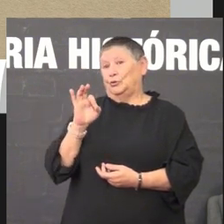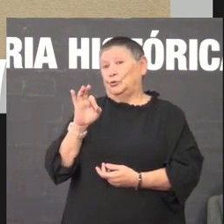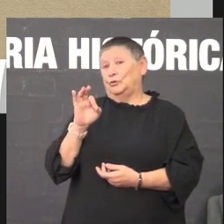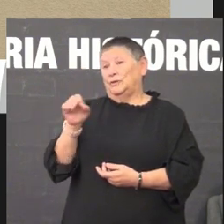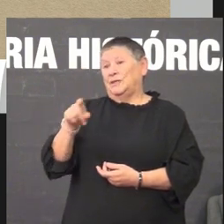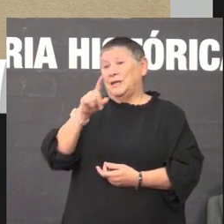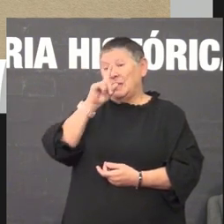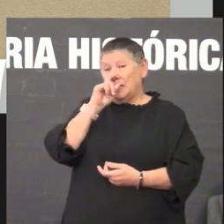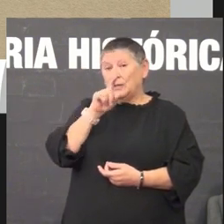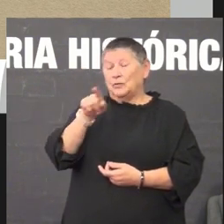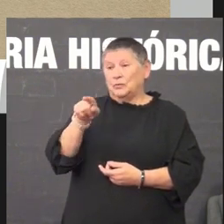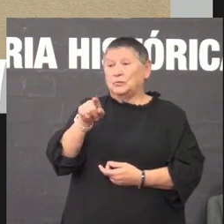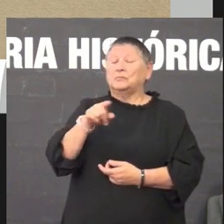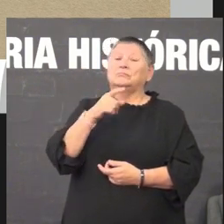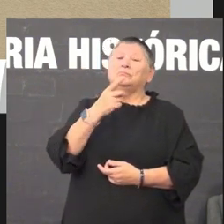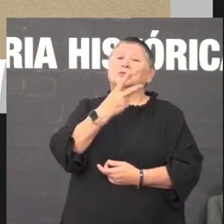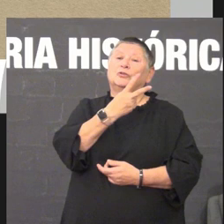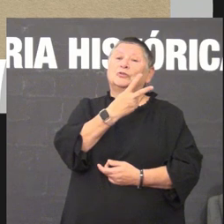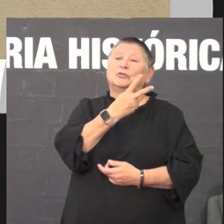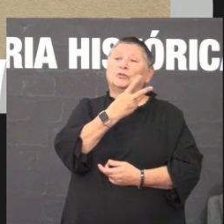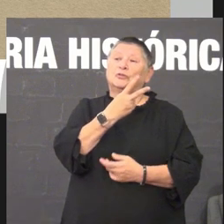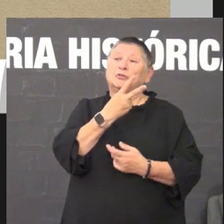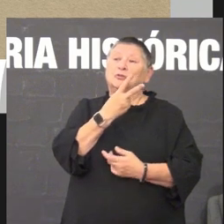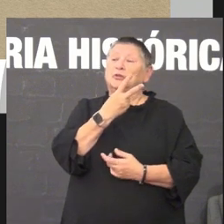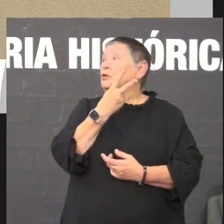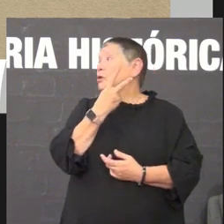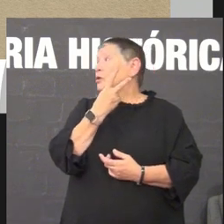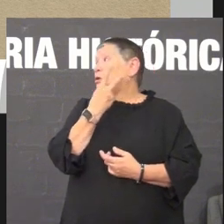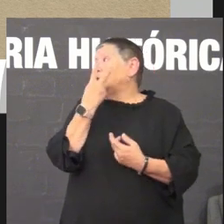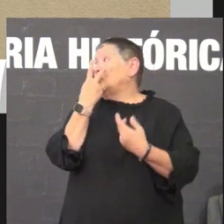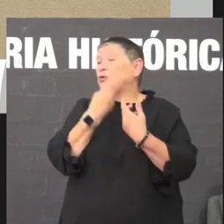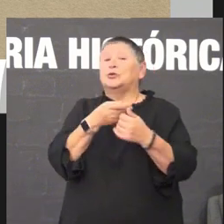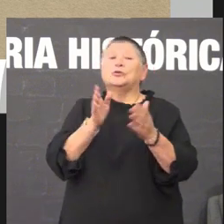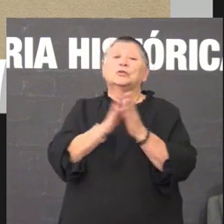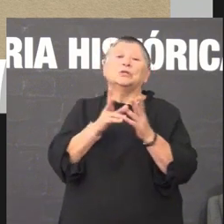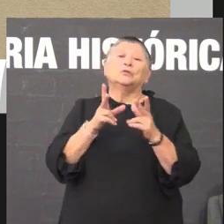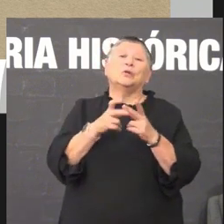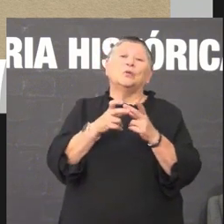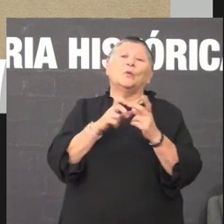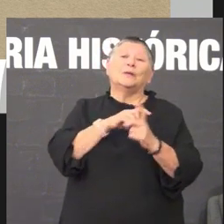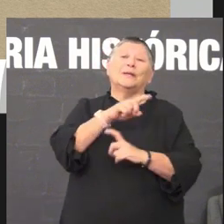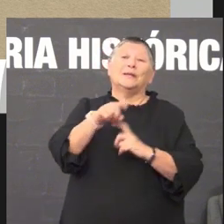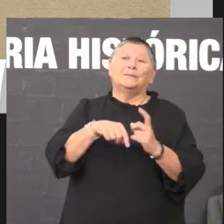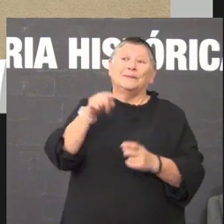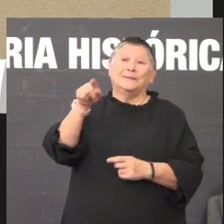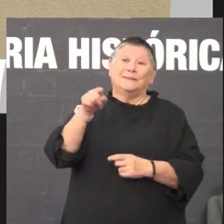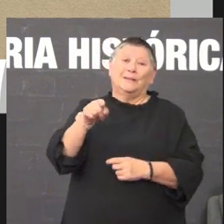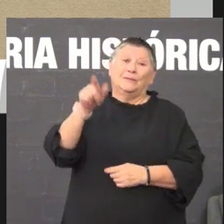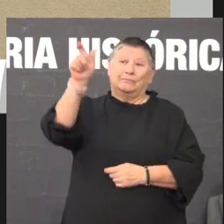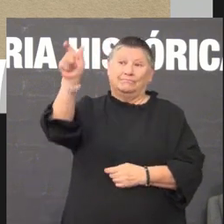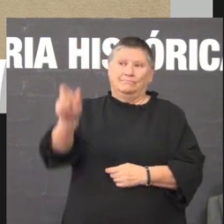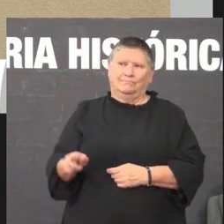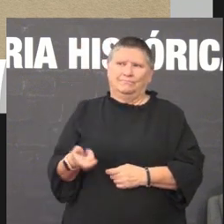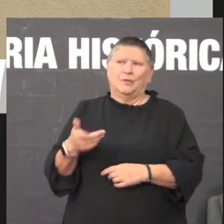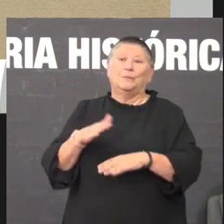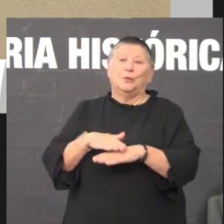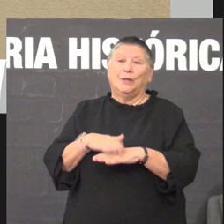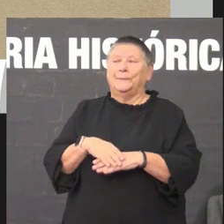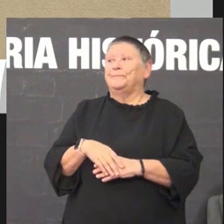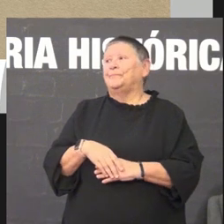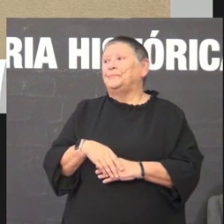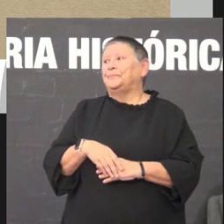250 aniversario do falecemento do padre Sarmiento como sabéis é un dos grandes iluministas do século XVIII porque falo tamén dele porque